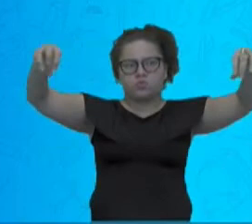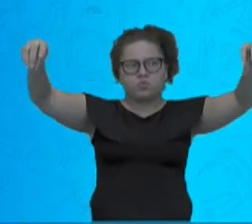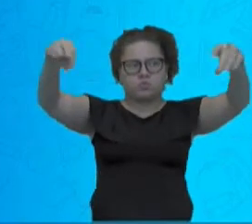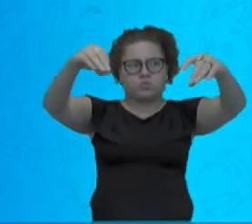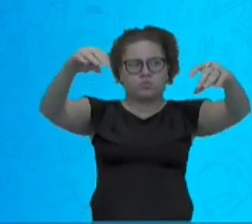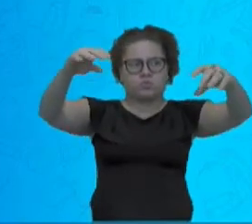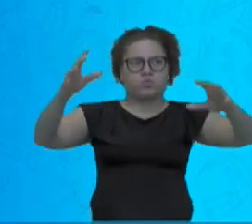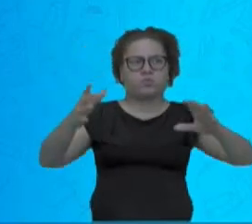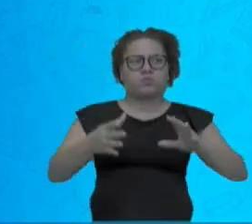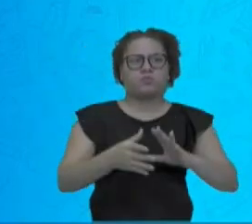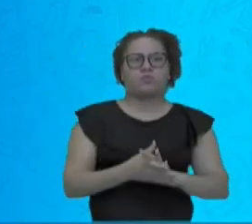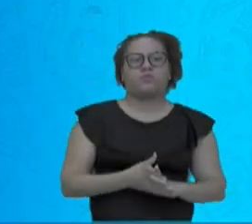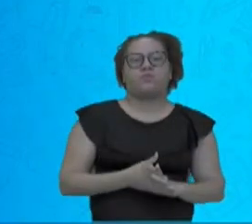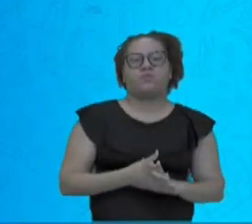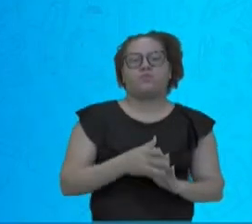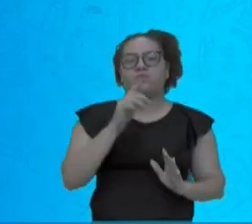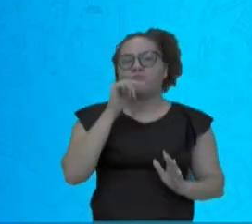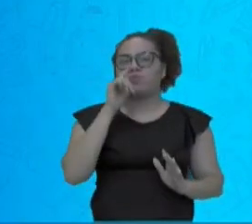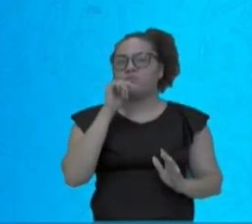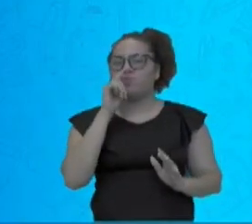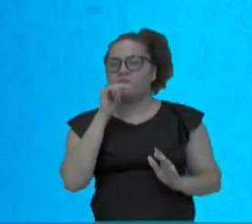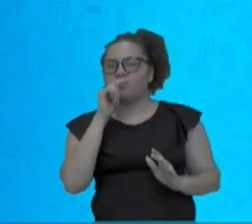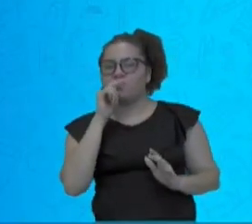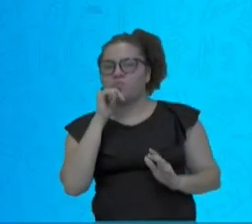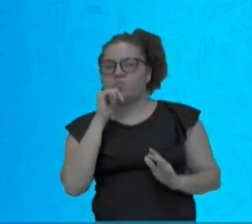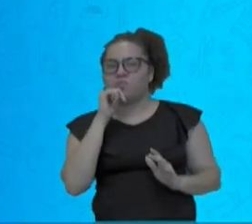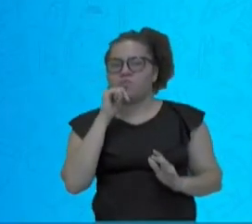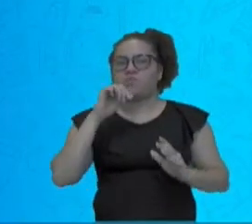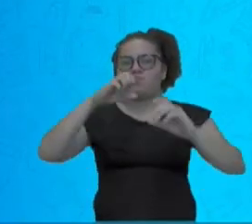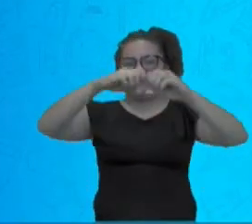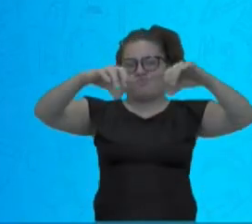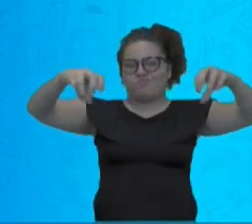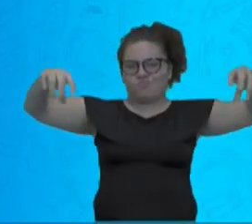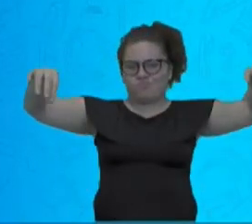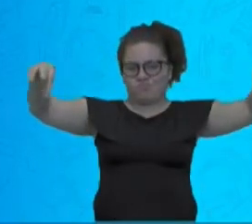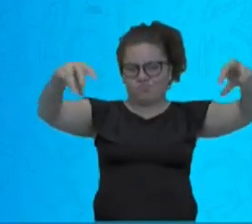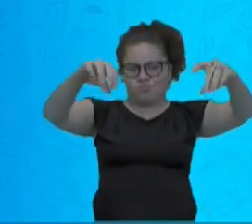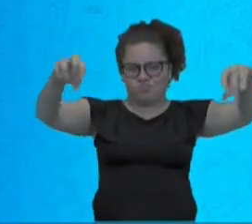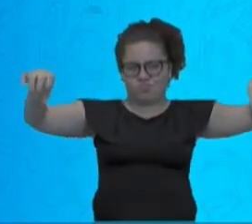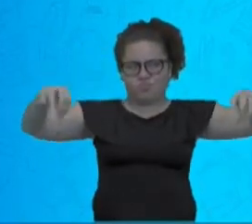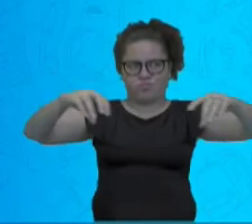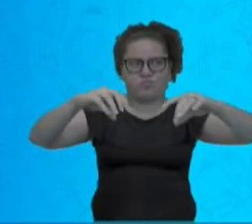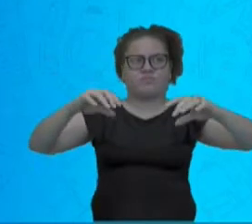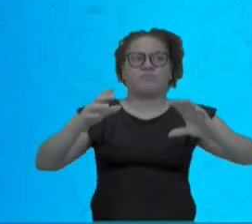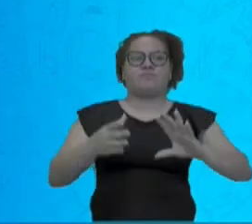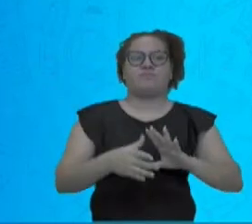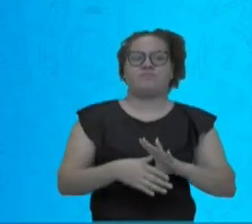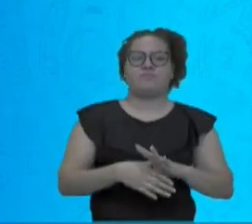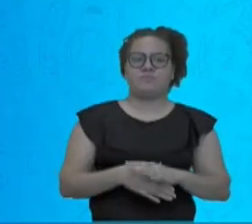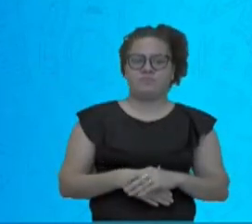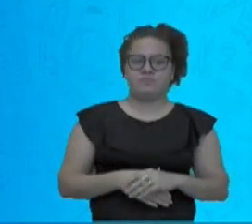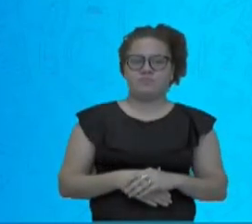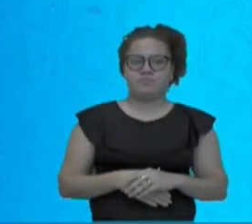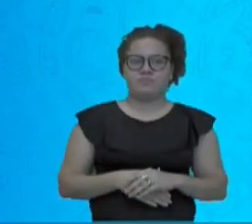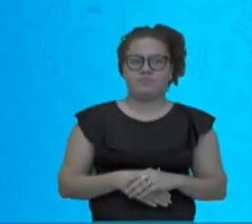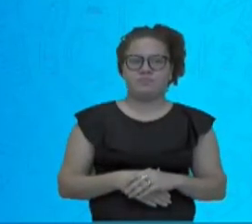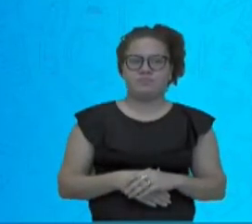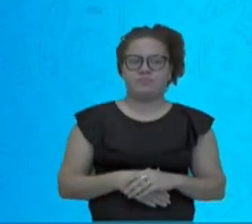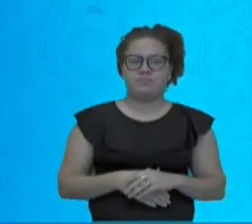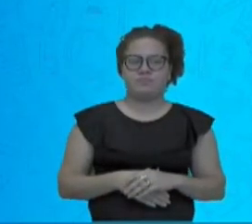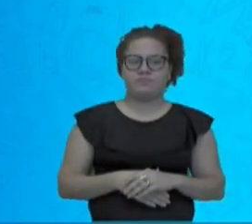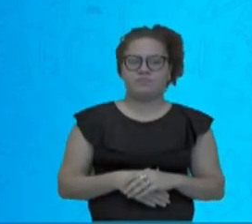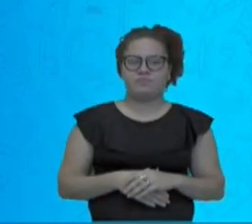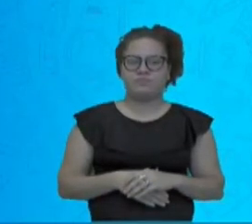frente? A umidade. O peso fica do outro lado. Tá?